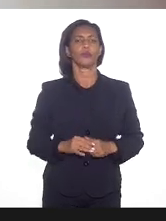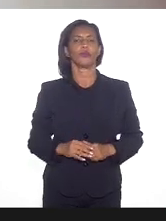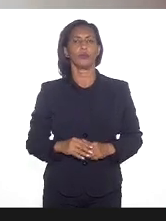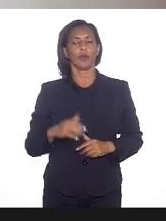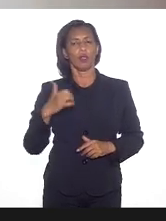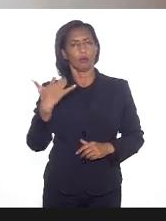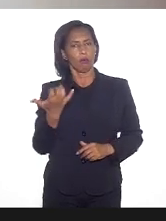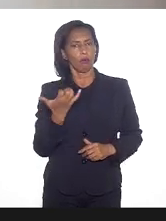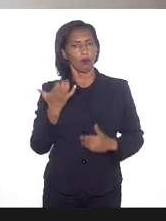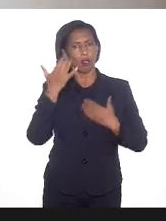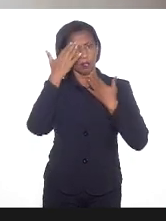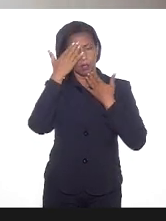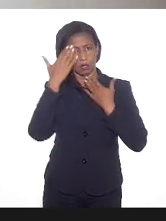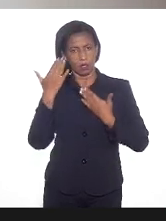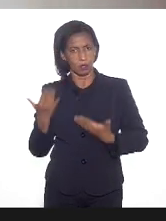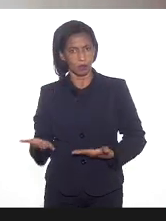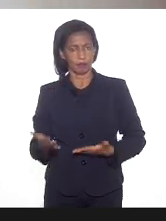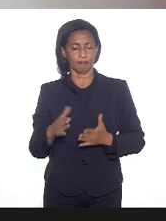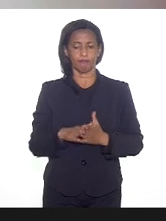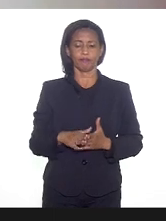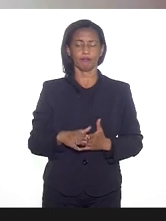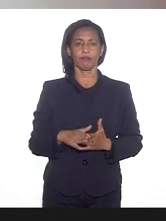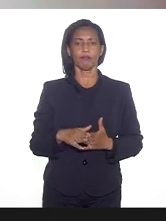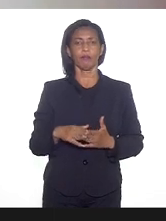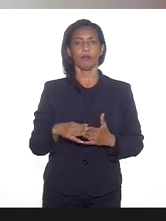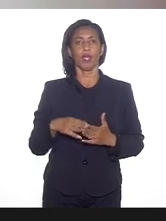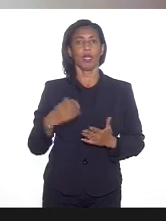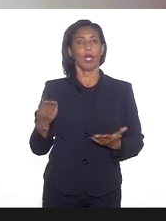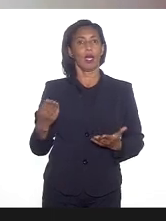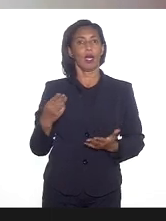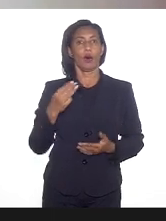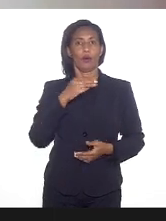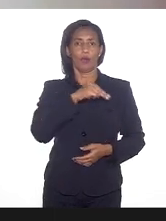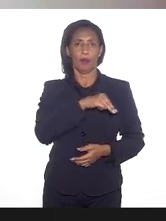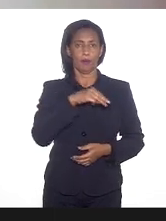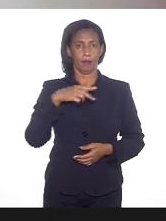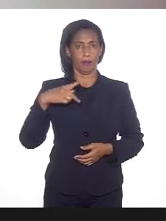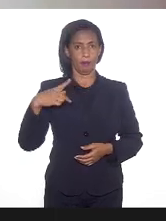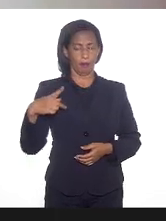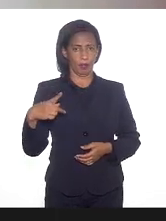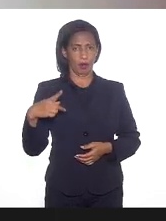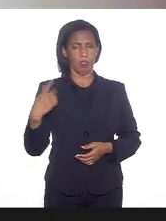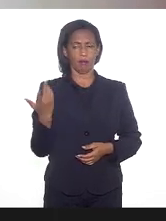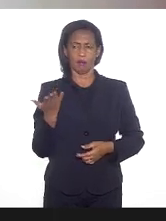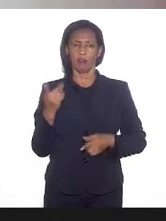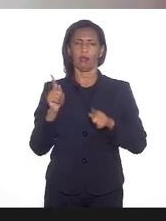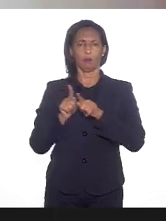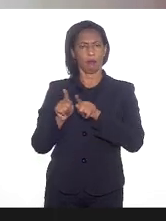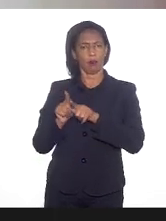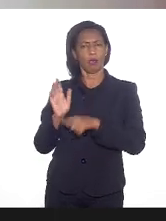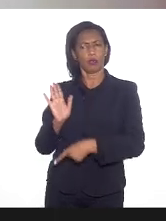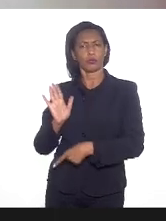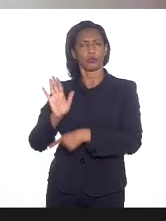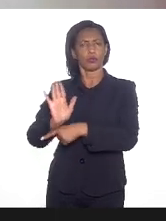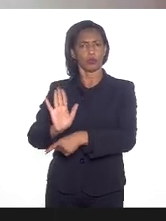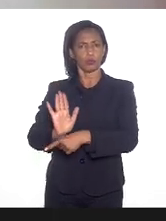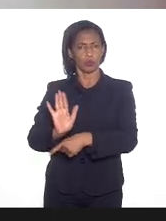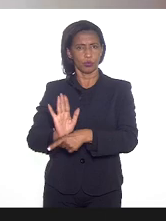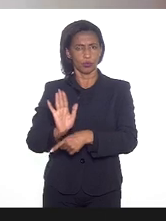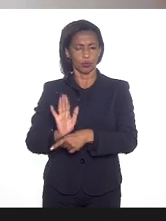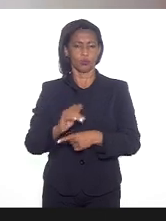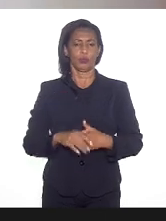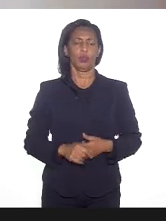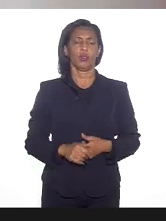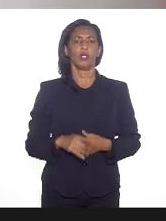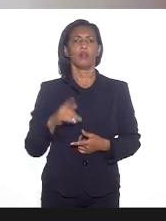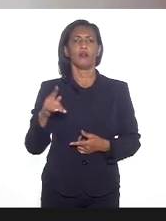Eu quero agradecer ao Ministério Público, que acompanhou, contribuiu com essa CPI, e nos cedeu, né,